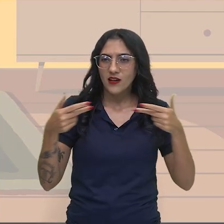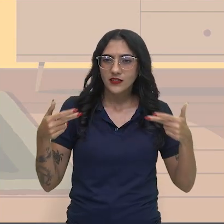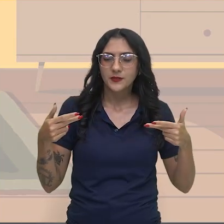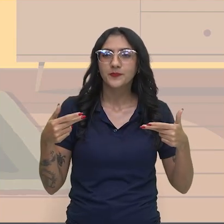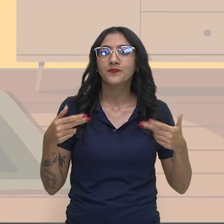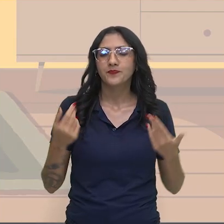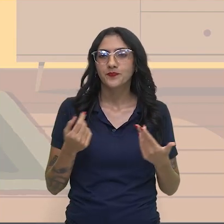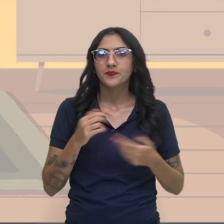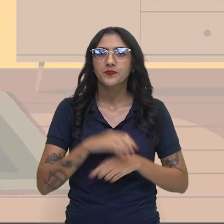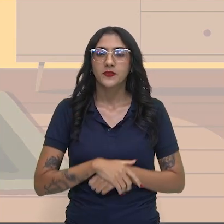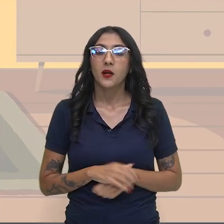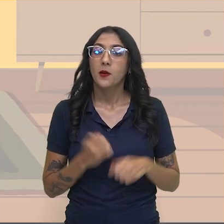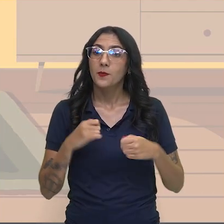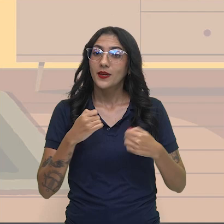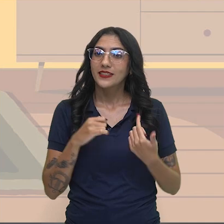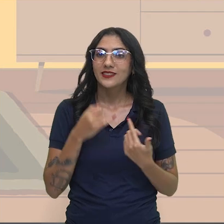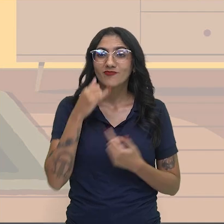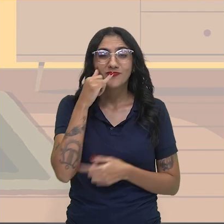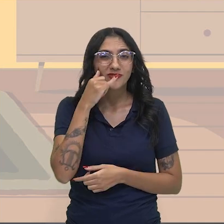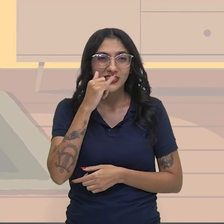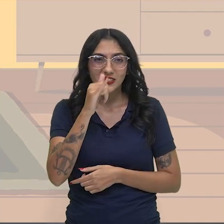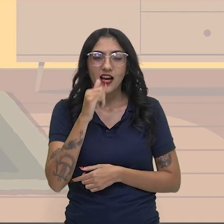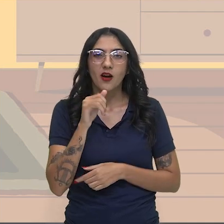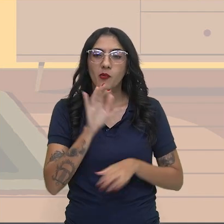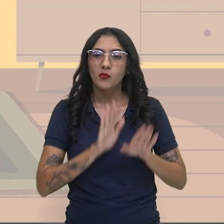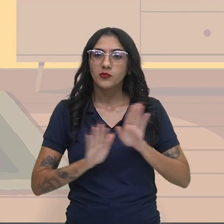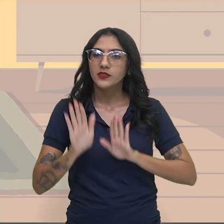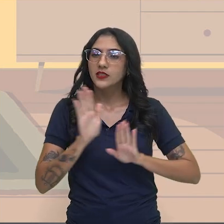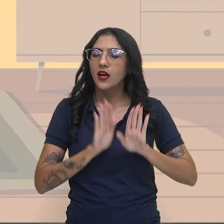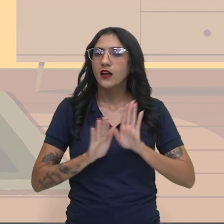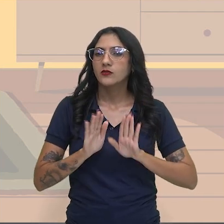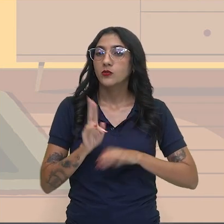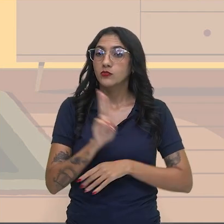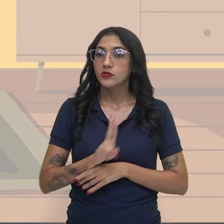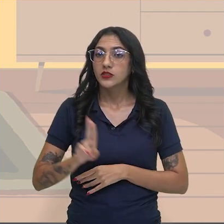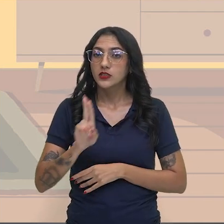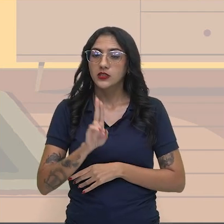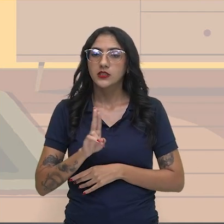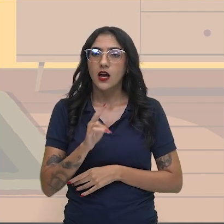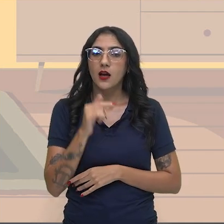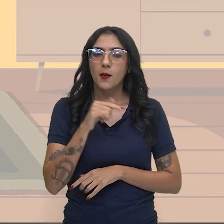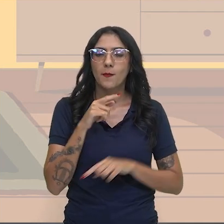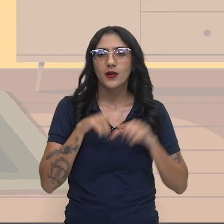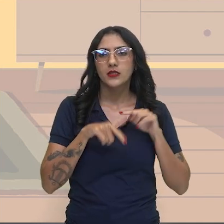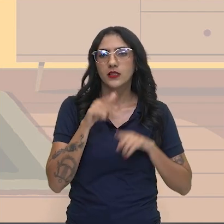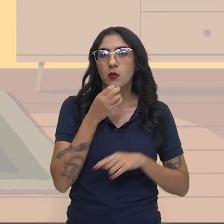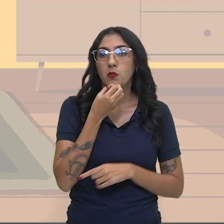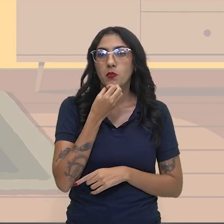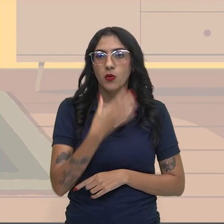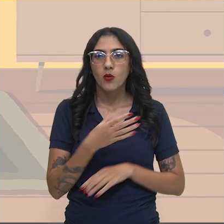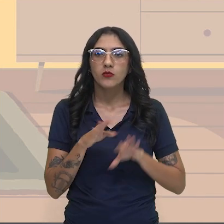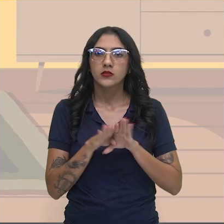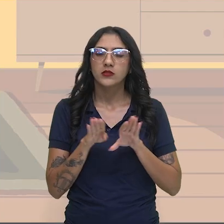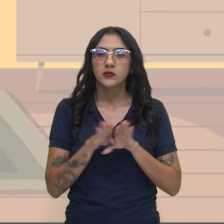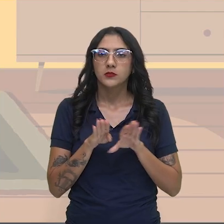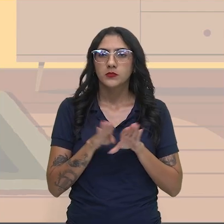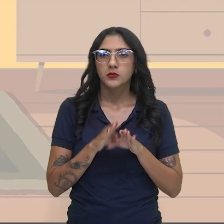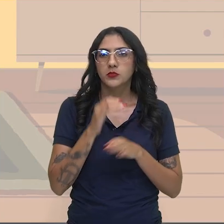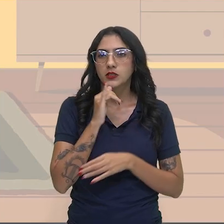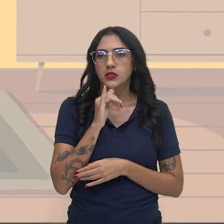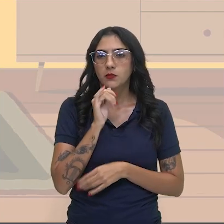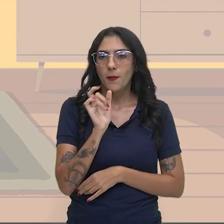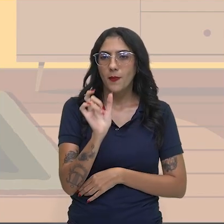Então, nesse caso, tem que prestar atenção. Usar materiais seguros em experimentos,